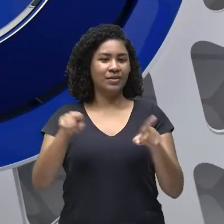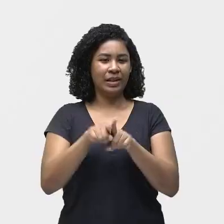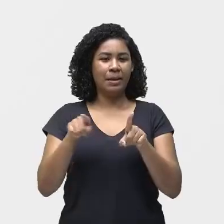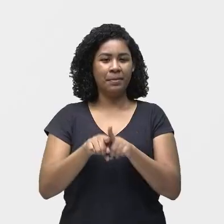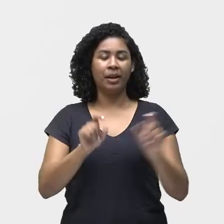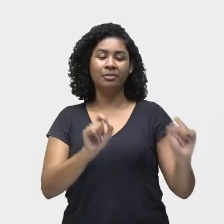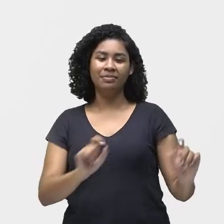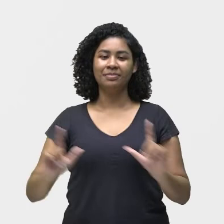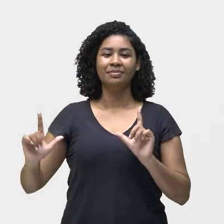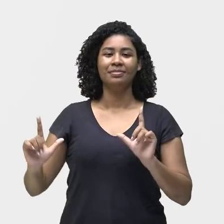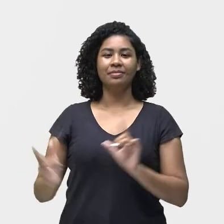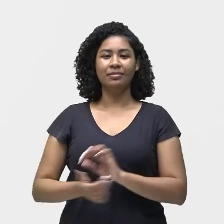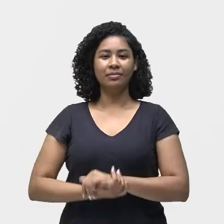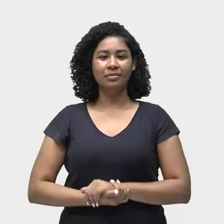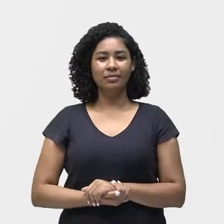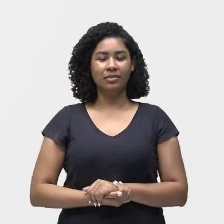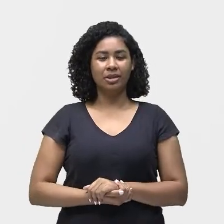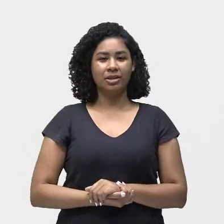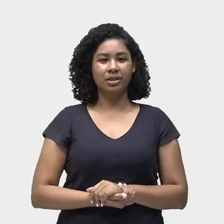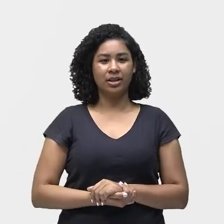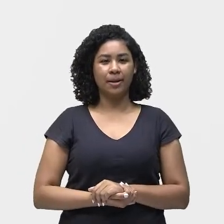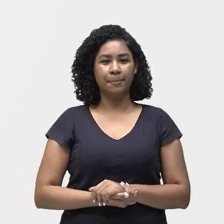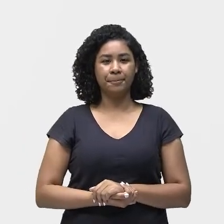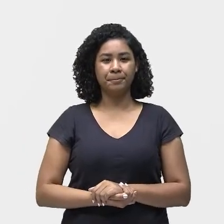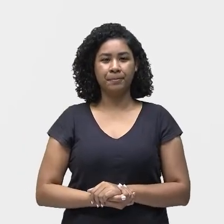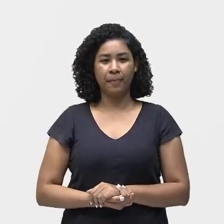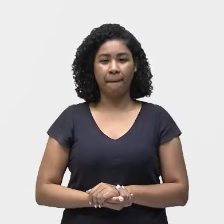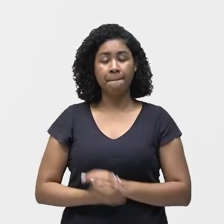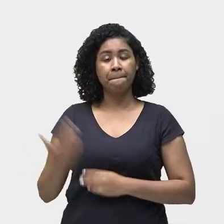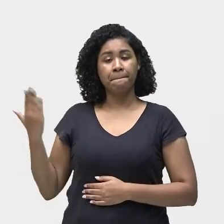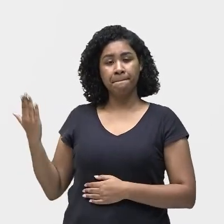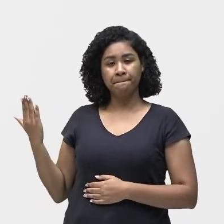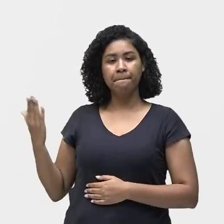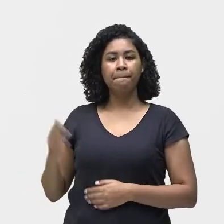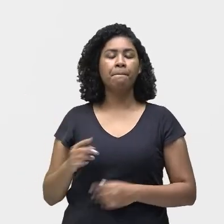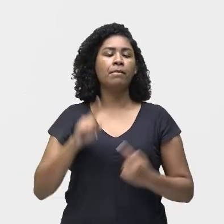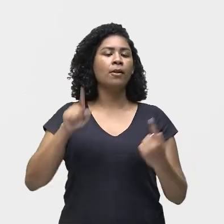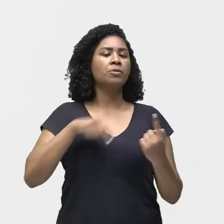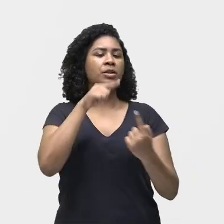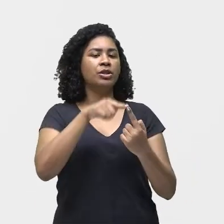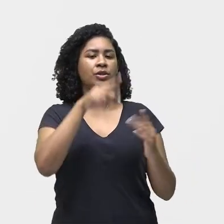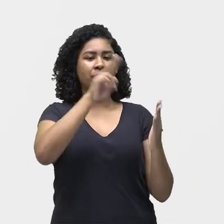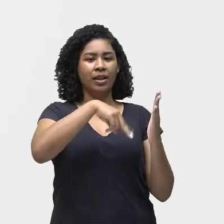frente então? Aqui nós temos mais sobre objetivos de